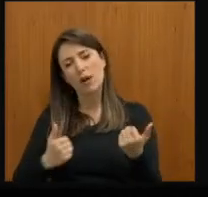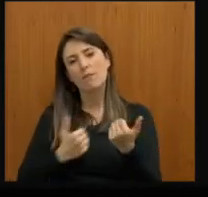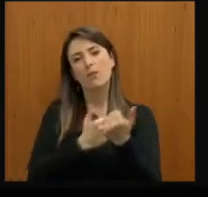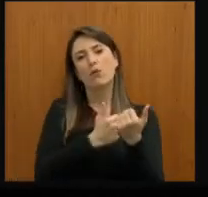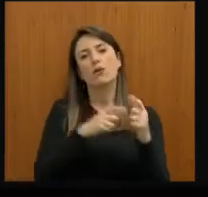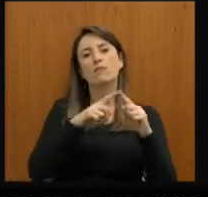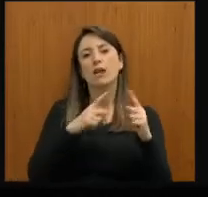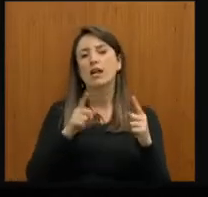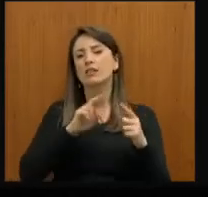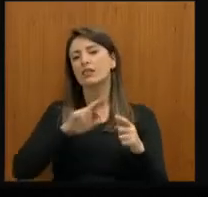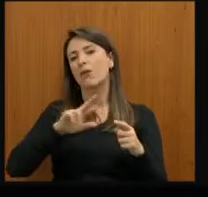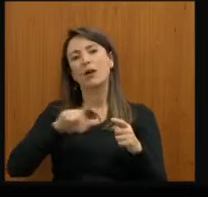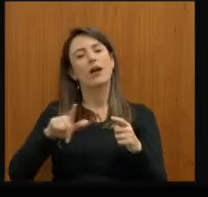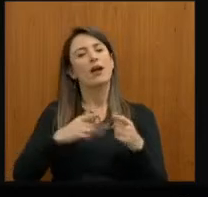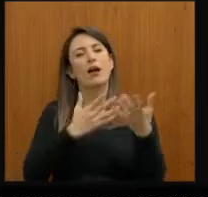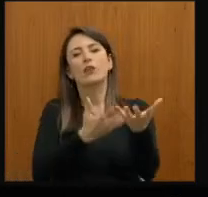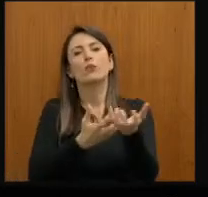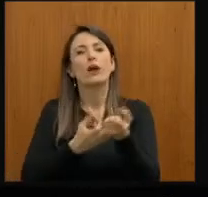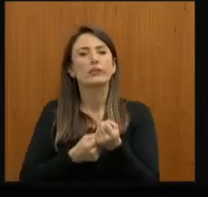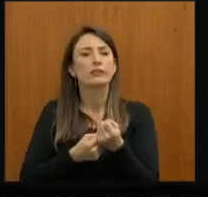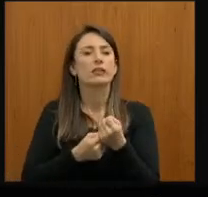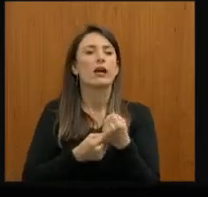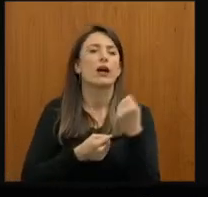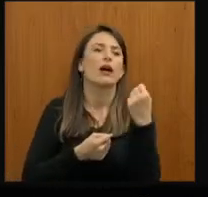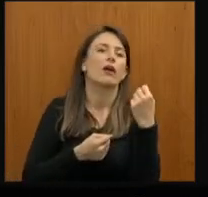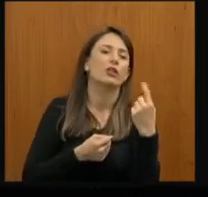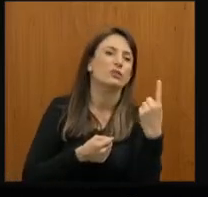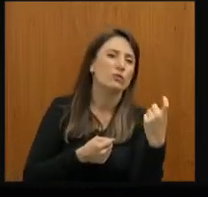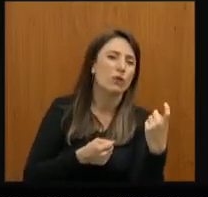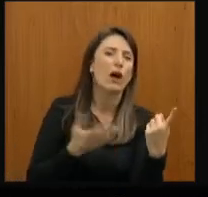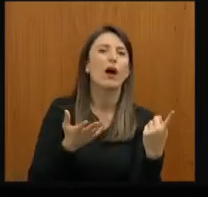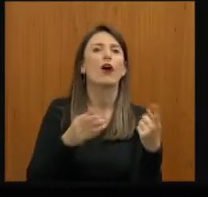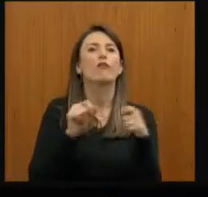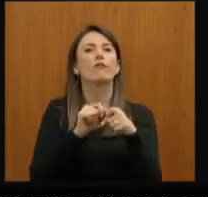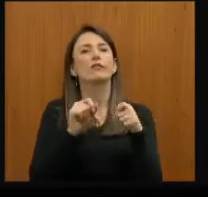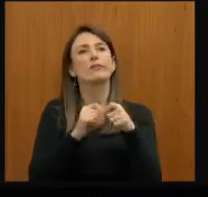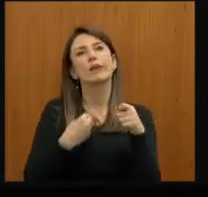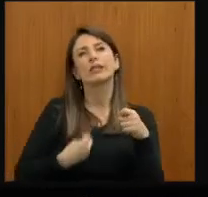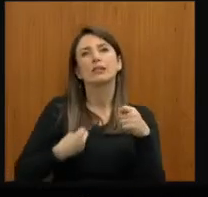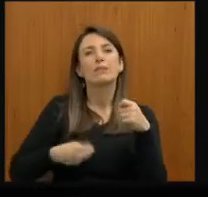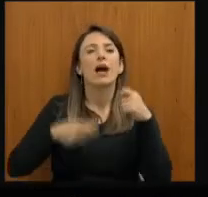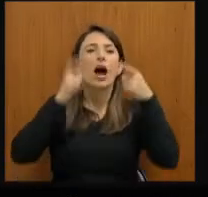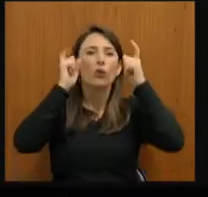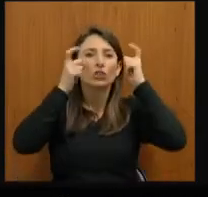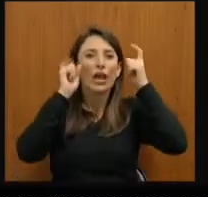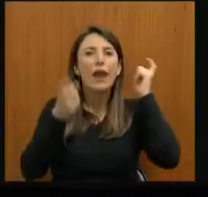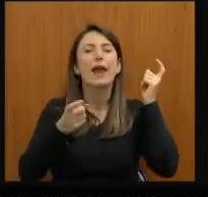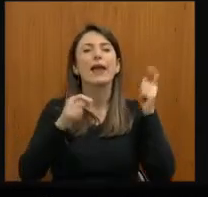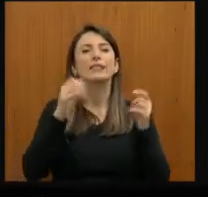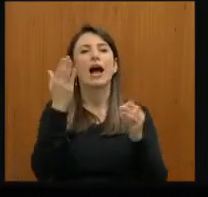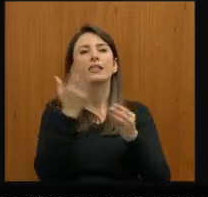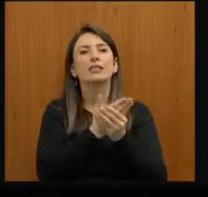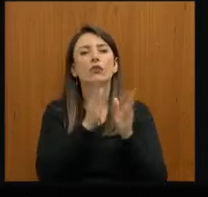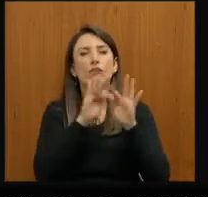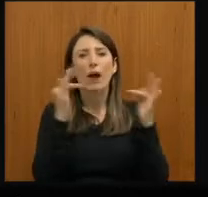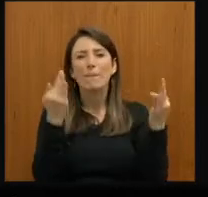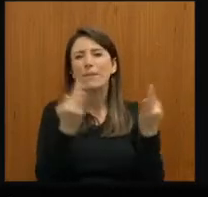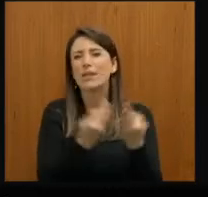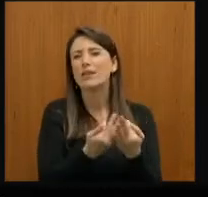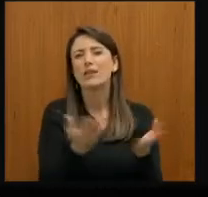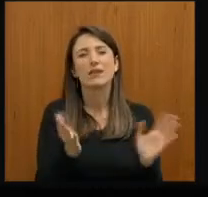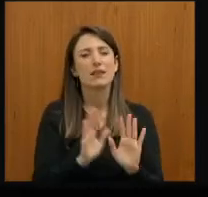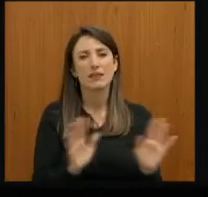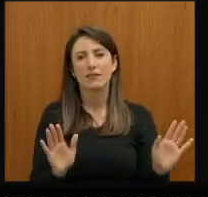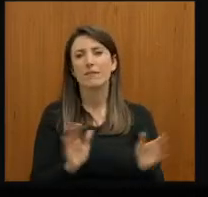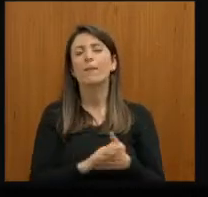ser aquela colocar um que nós temos aí de audiência de ação de família isso vai possibilitar